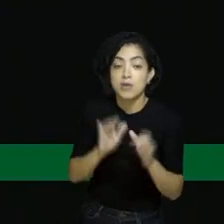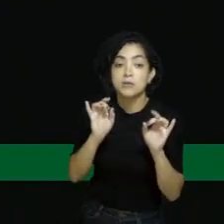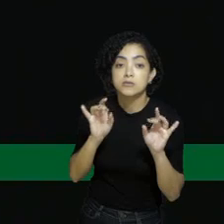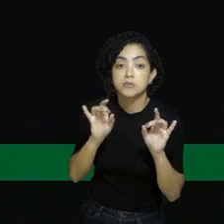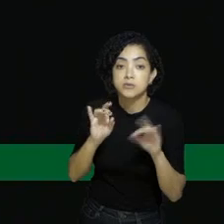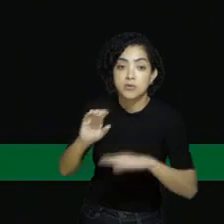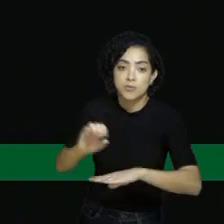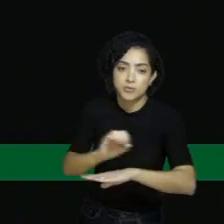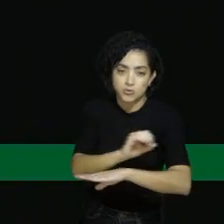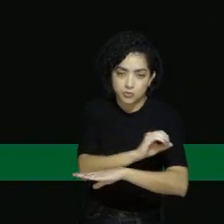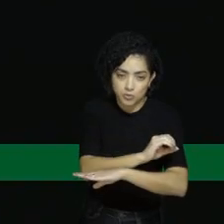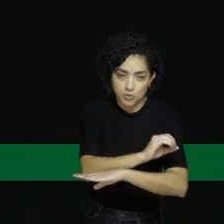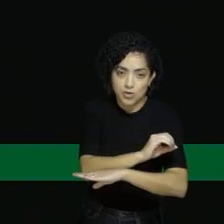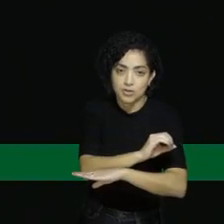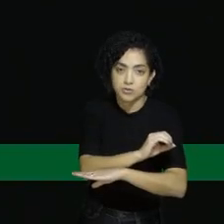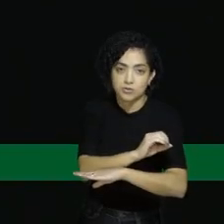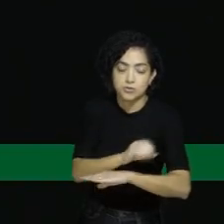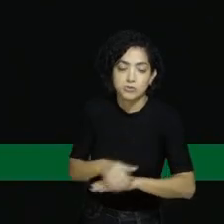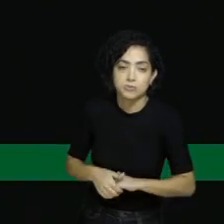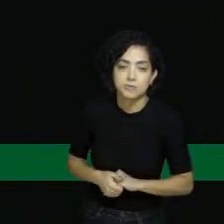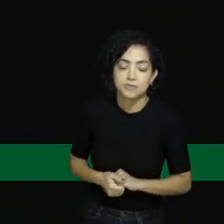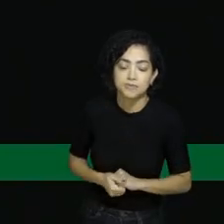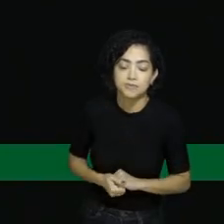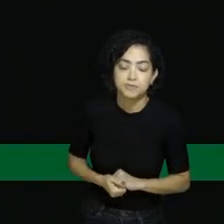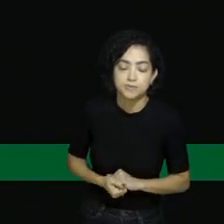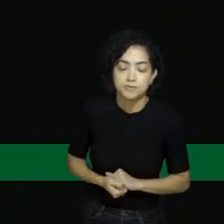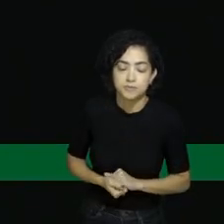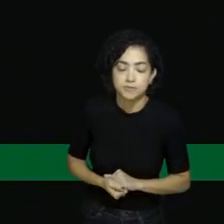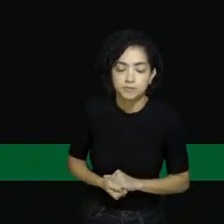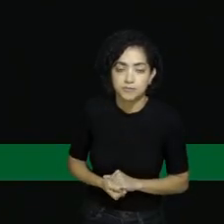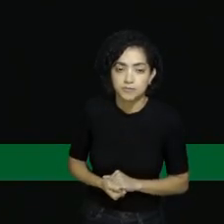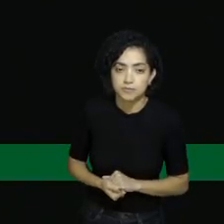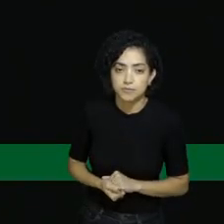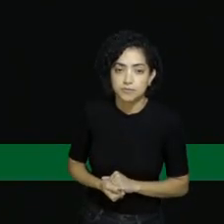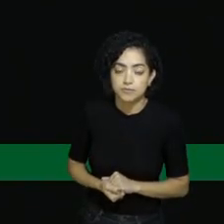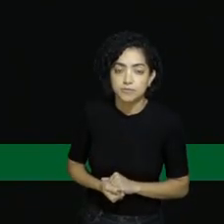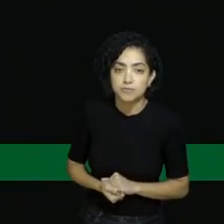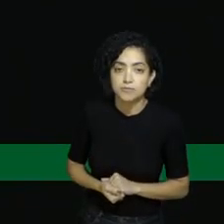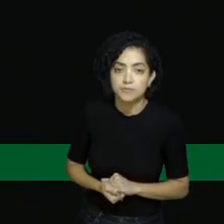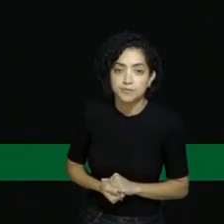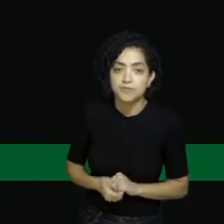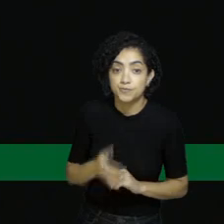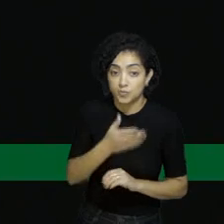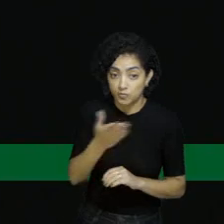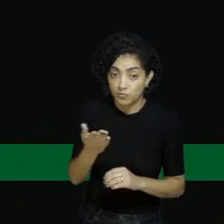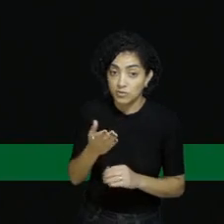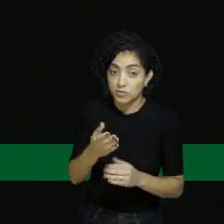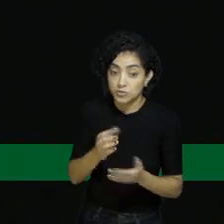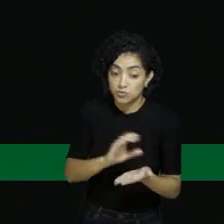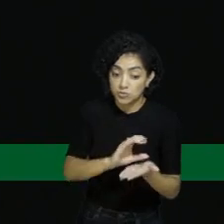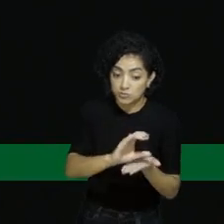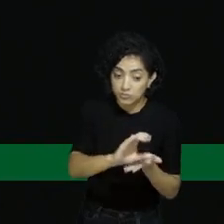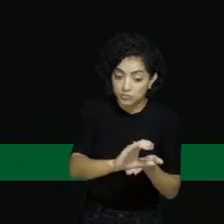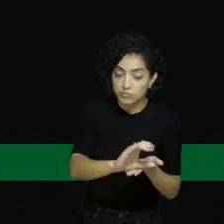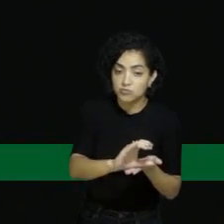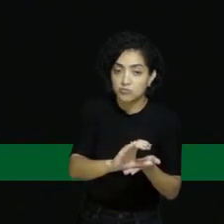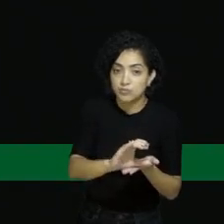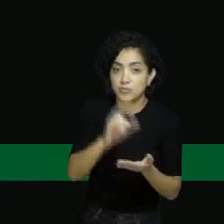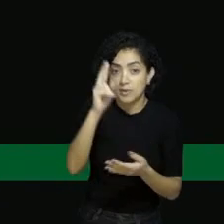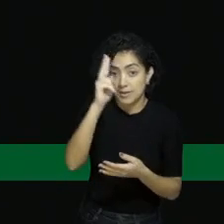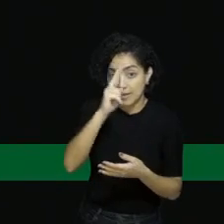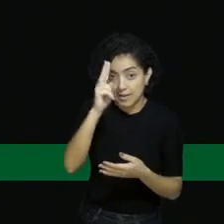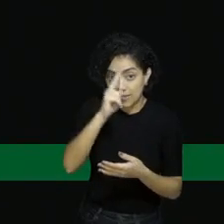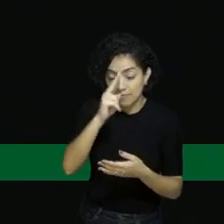Grande Oeste, para concluir, 30 segundos. Que façam seus investimentos, lembrando também do